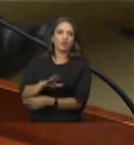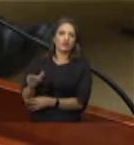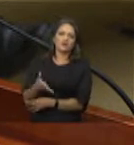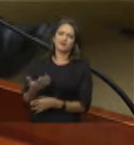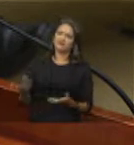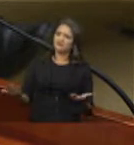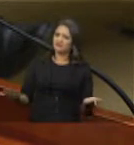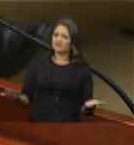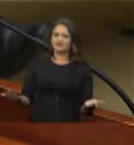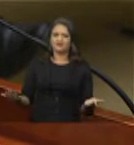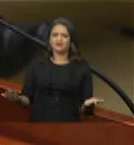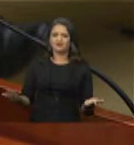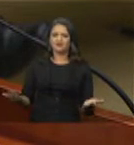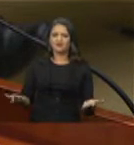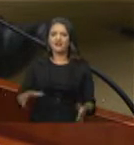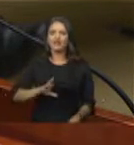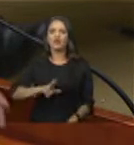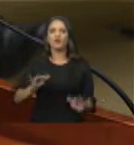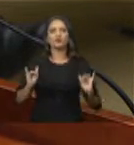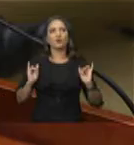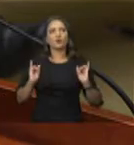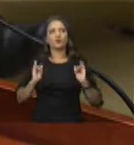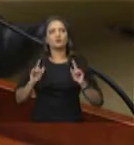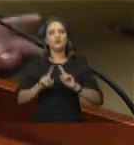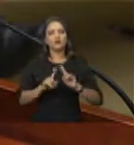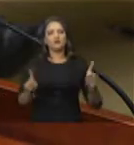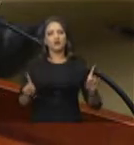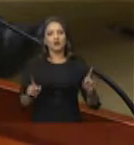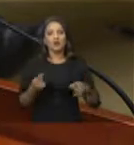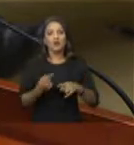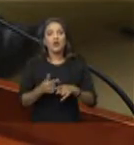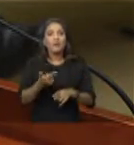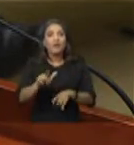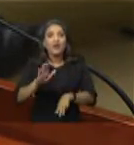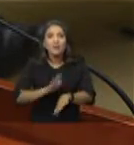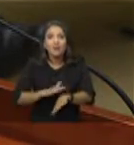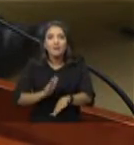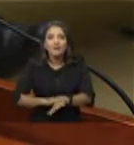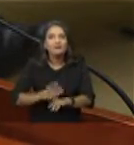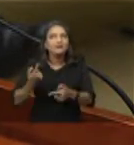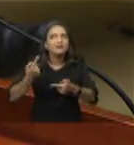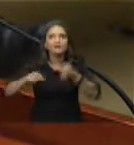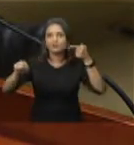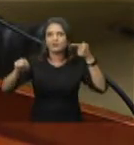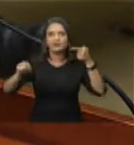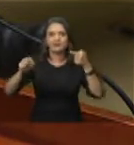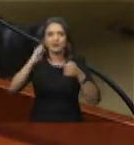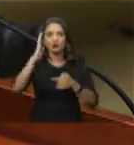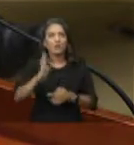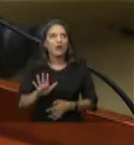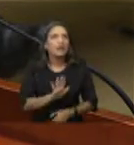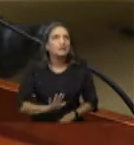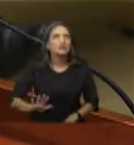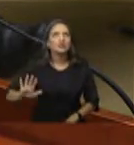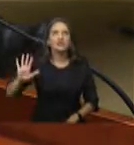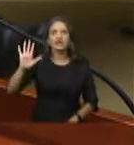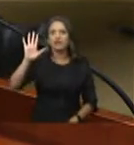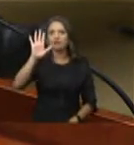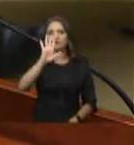não foi porque ela foi inerte é porque não havia clima para isso o Brasil inteiro